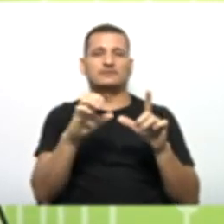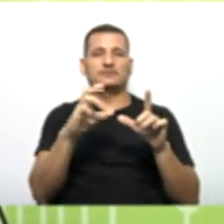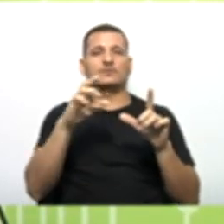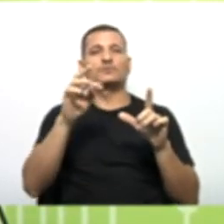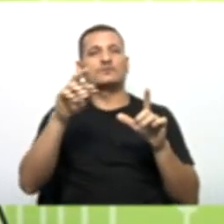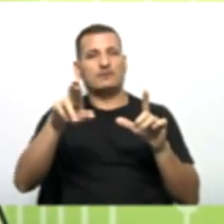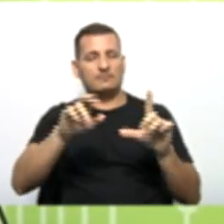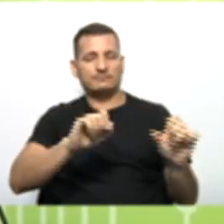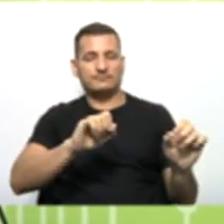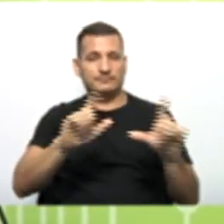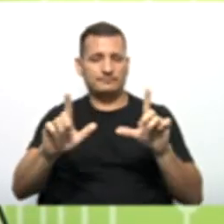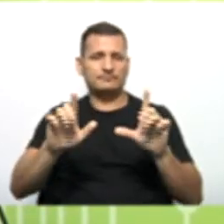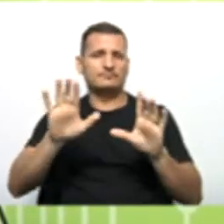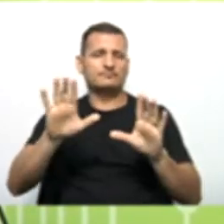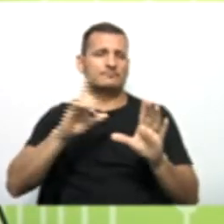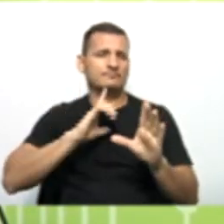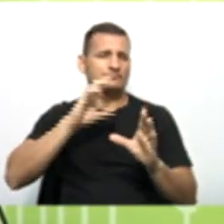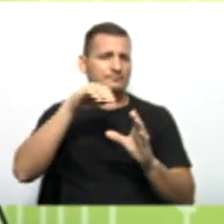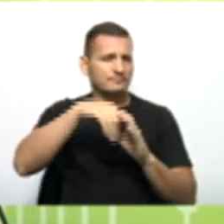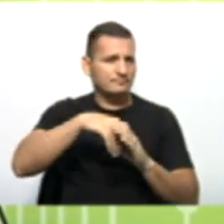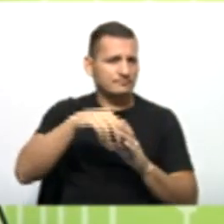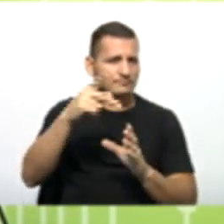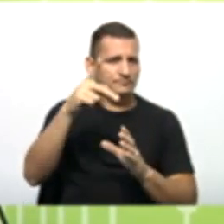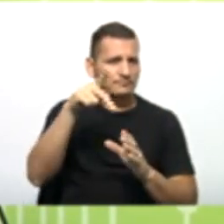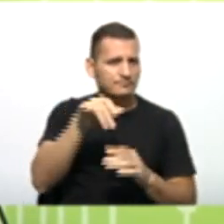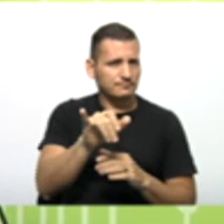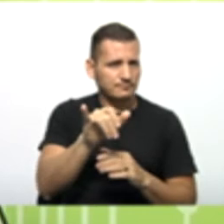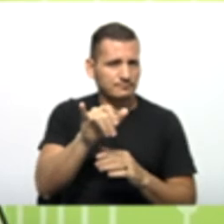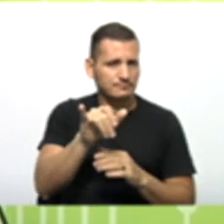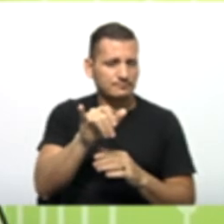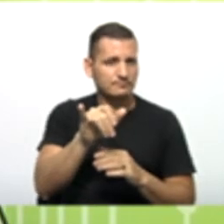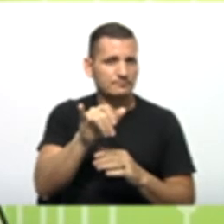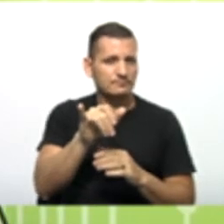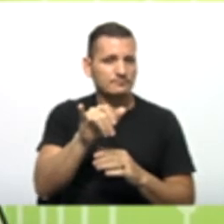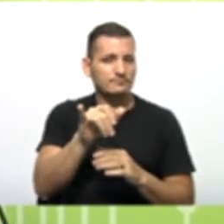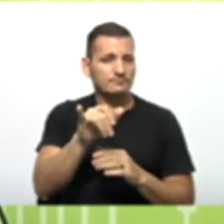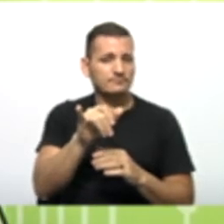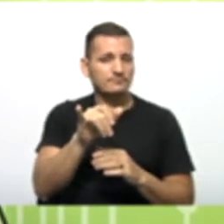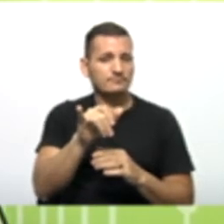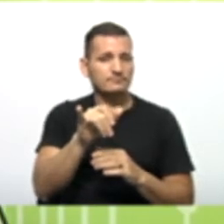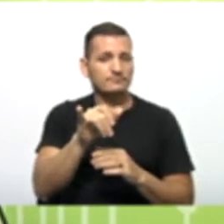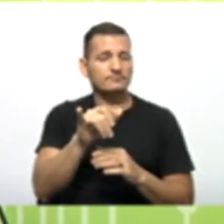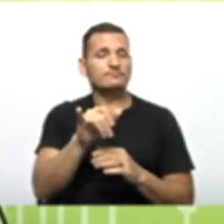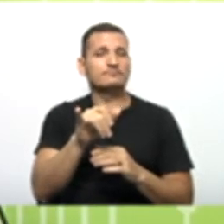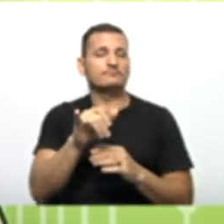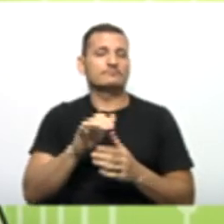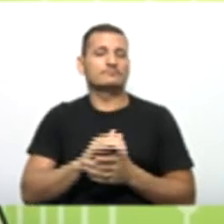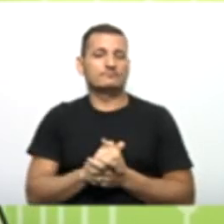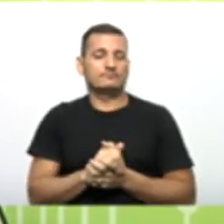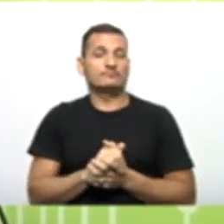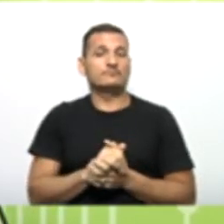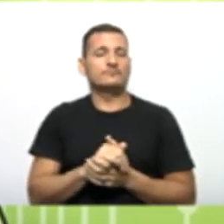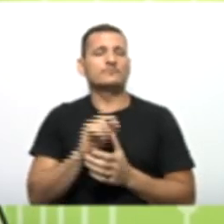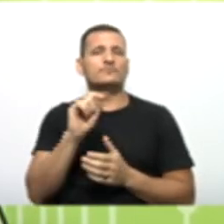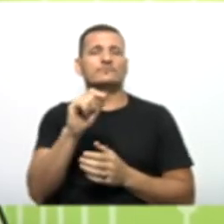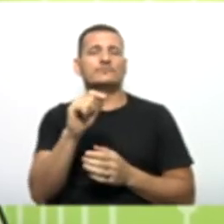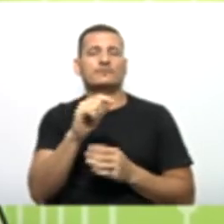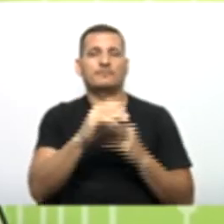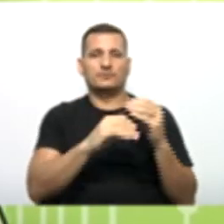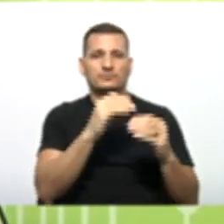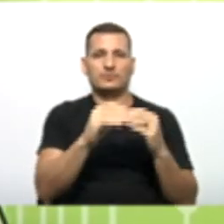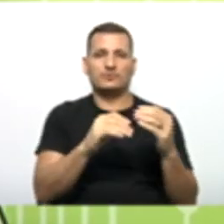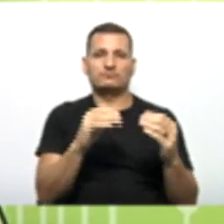dentro do arquivo python então ele vai executar lá dentro baixa o banco de dados para